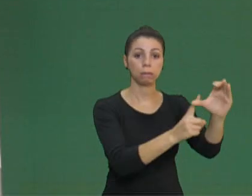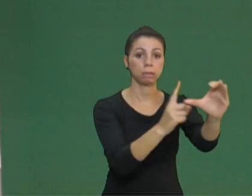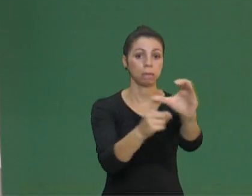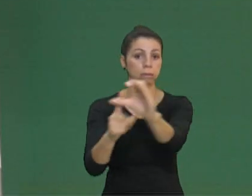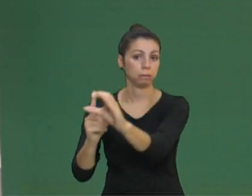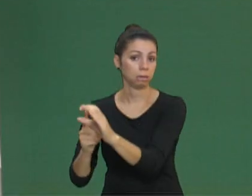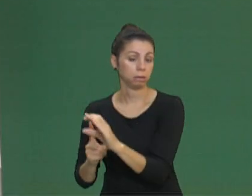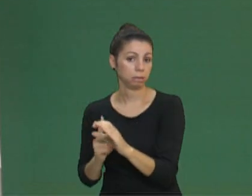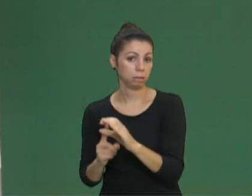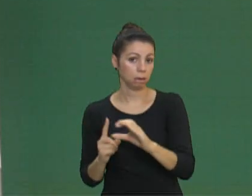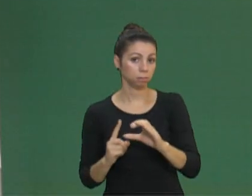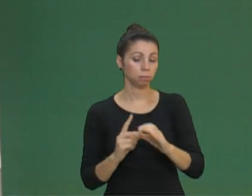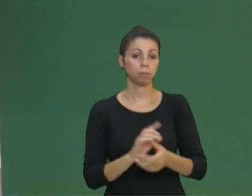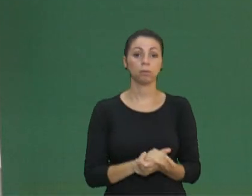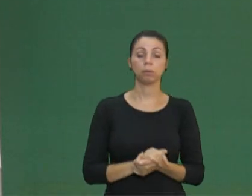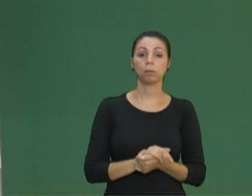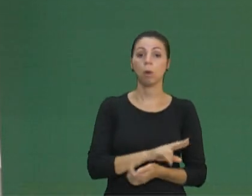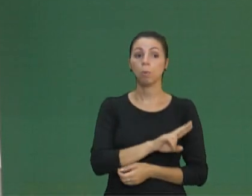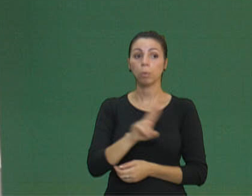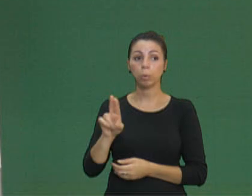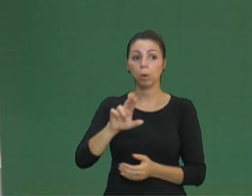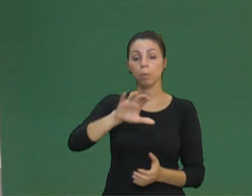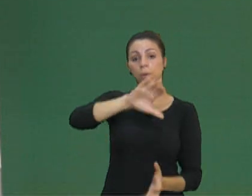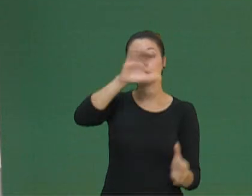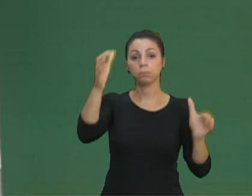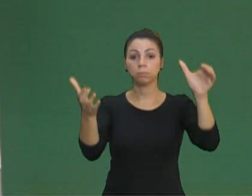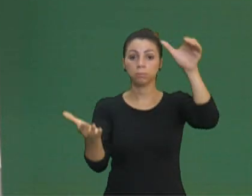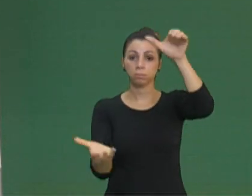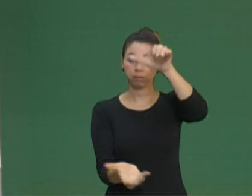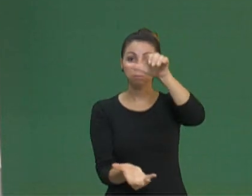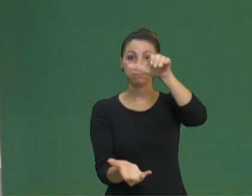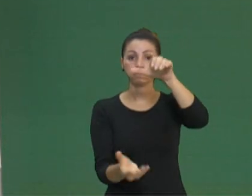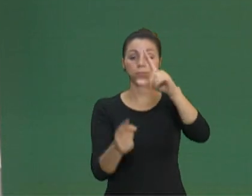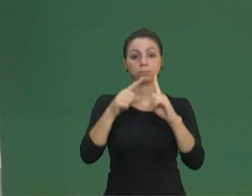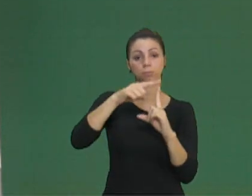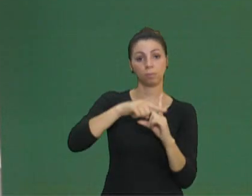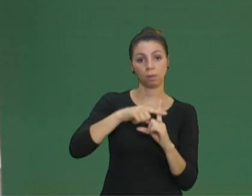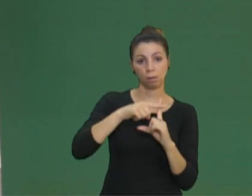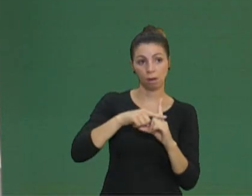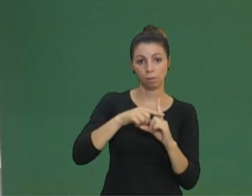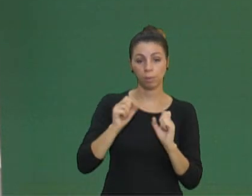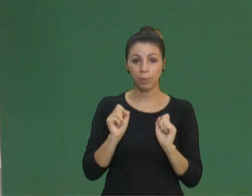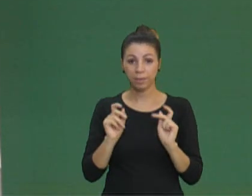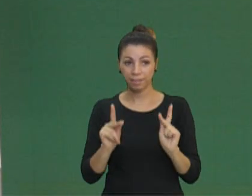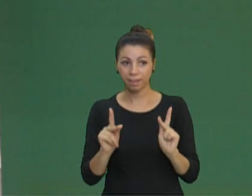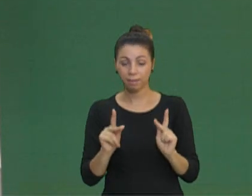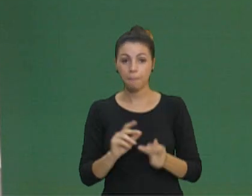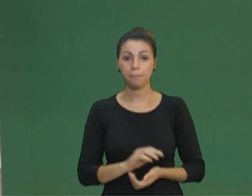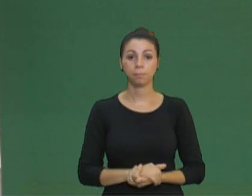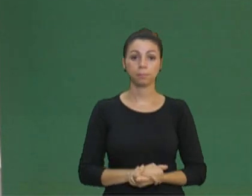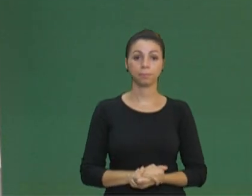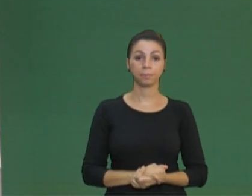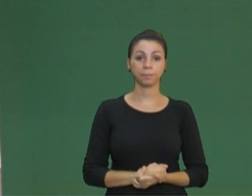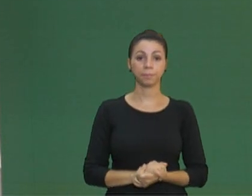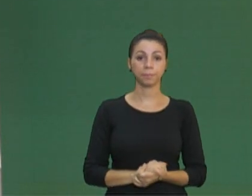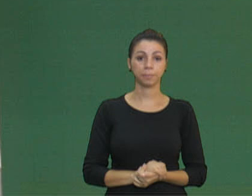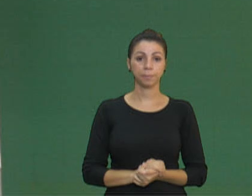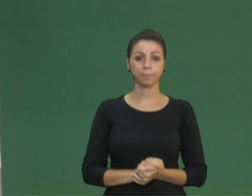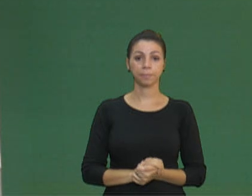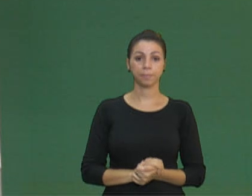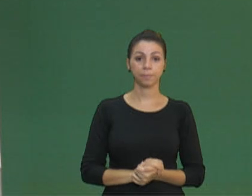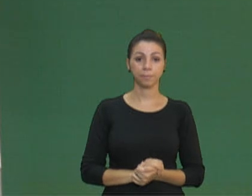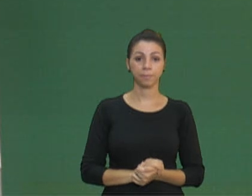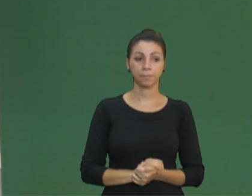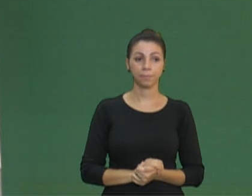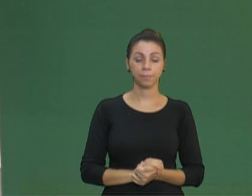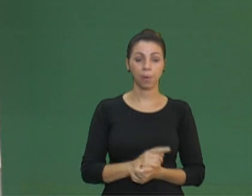desse fenômeno, então, é inversão térmica, ok? Pessoal, olha só